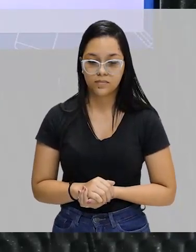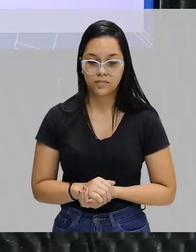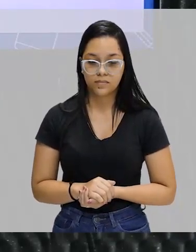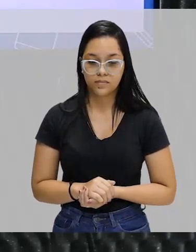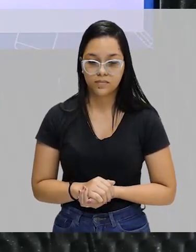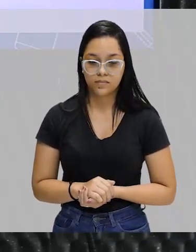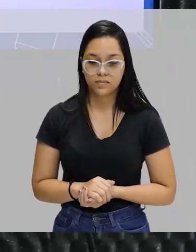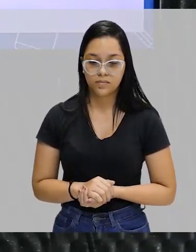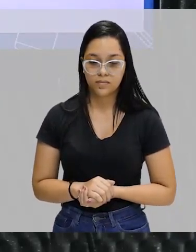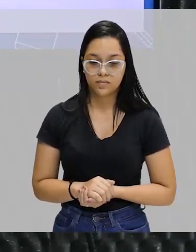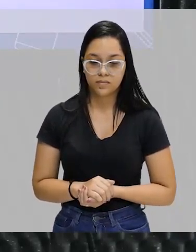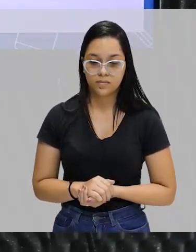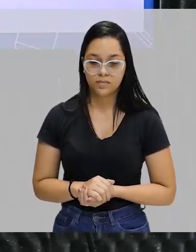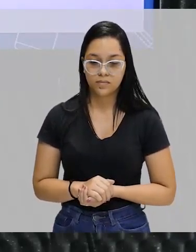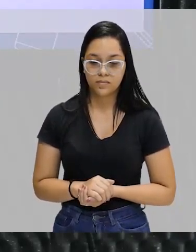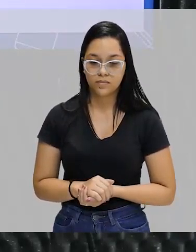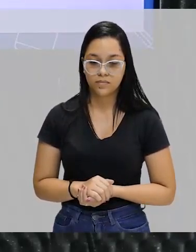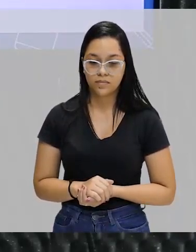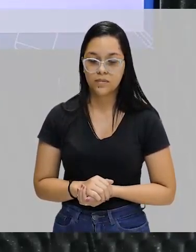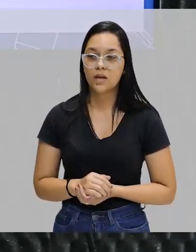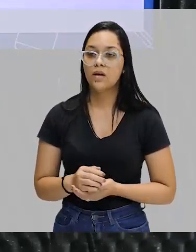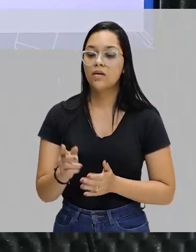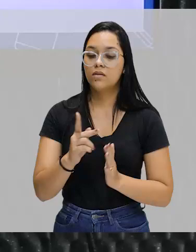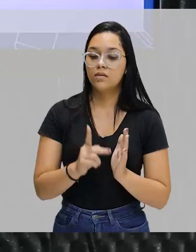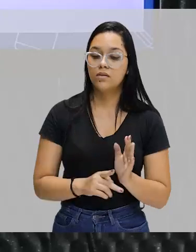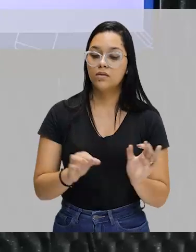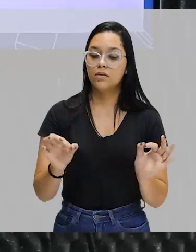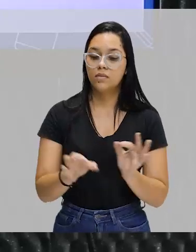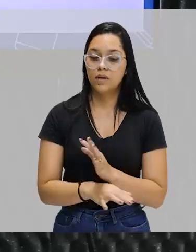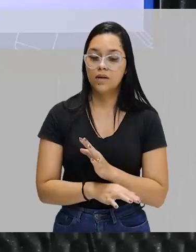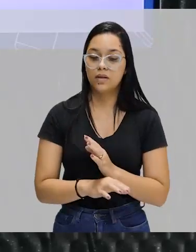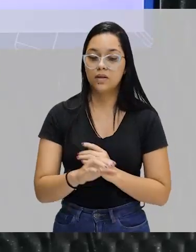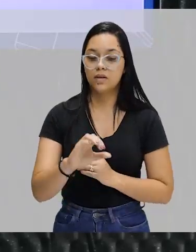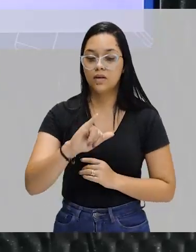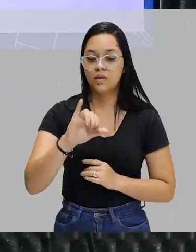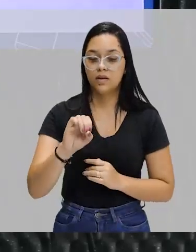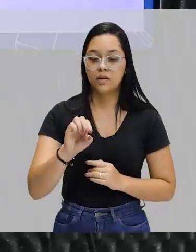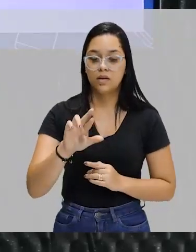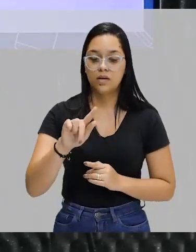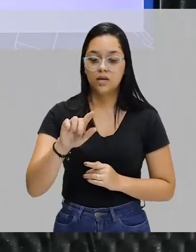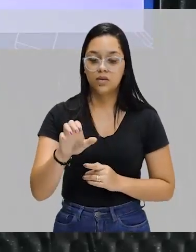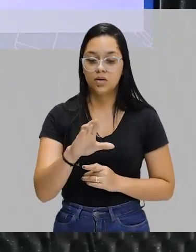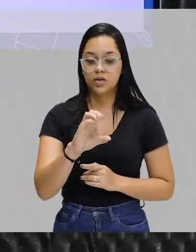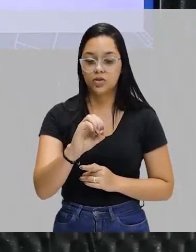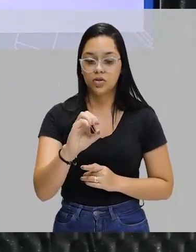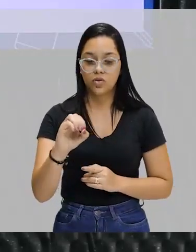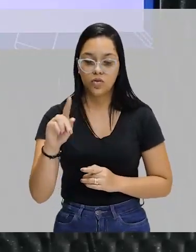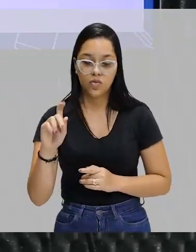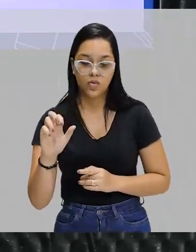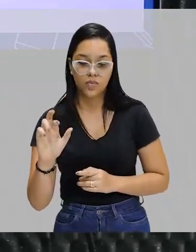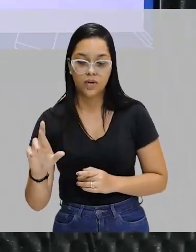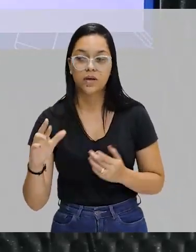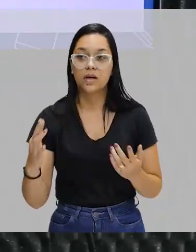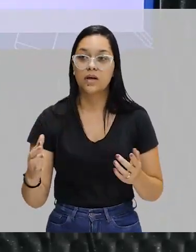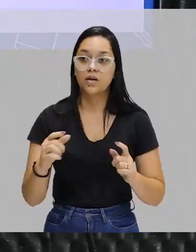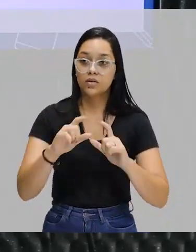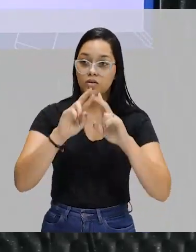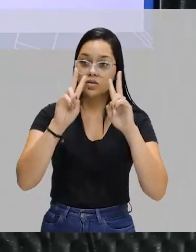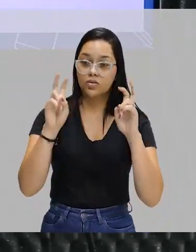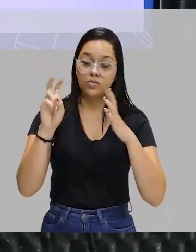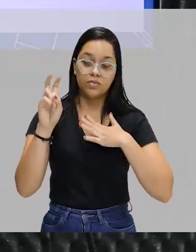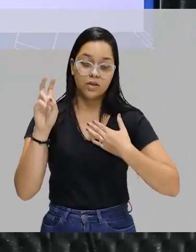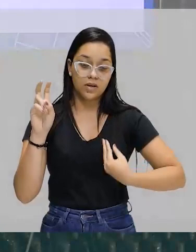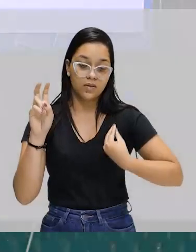Natal, dia da minha morte, né? Poesias completa, George Cooper. Uma poesia bem curtinha, né? O título é Minha